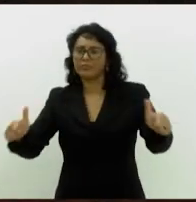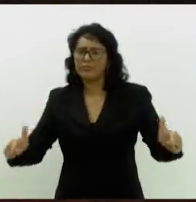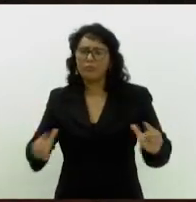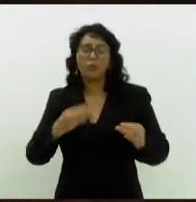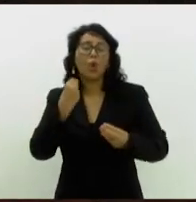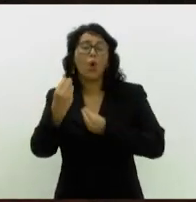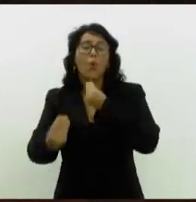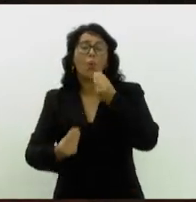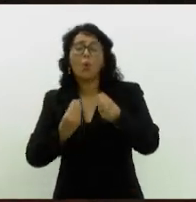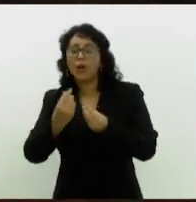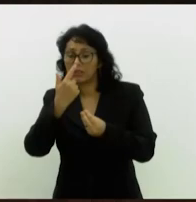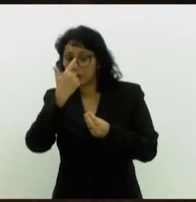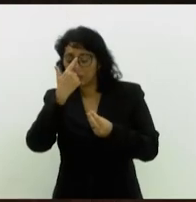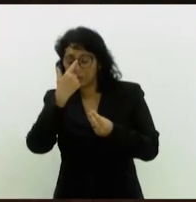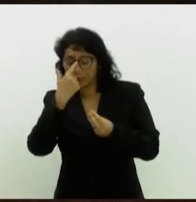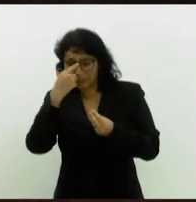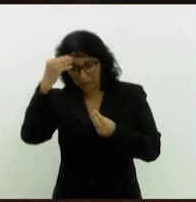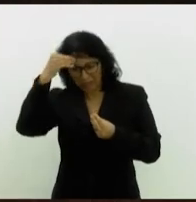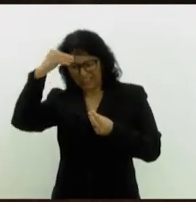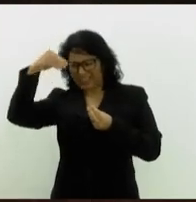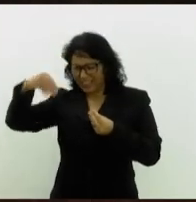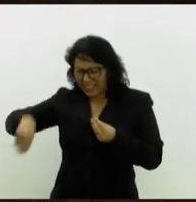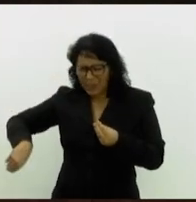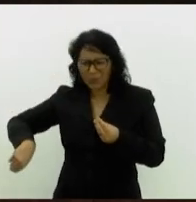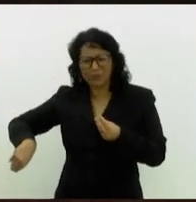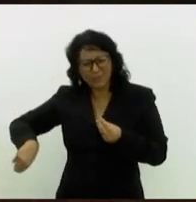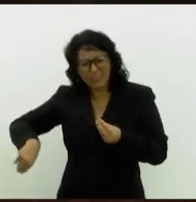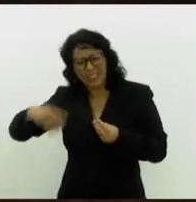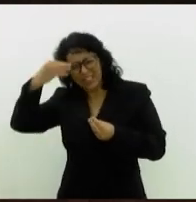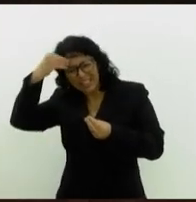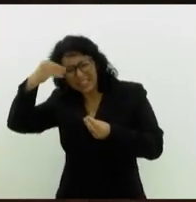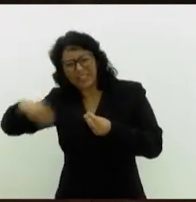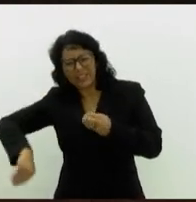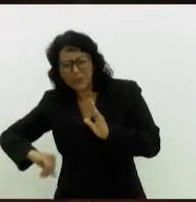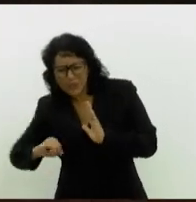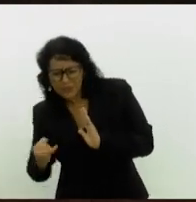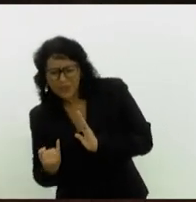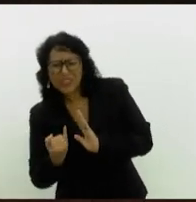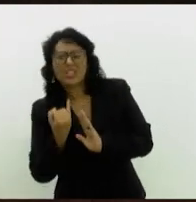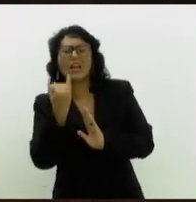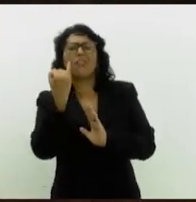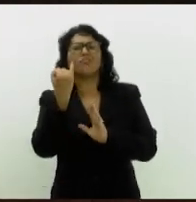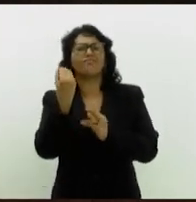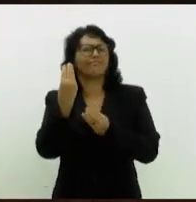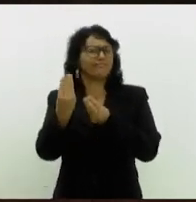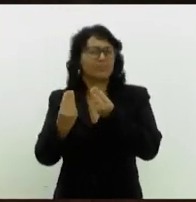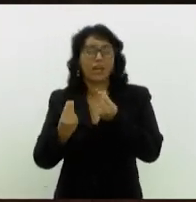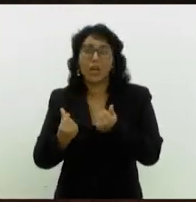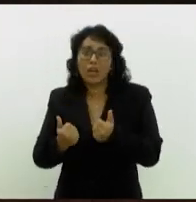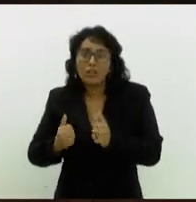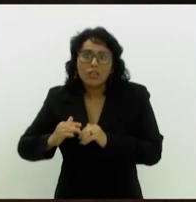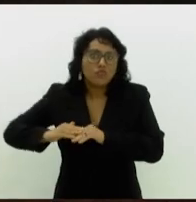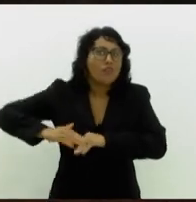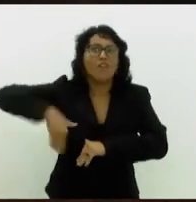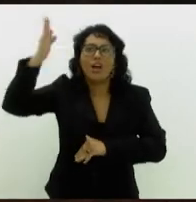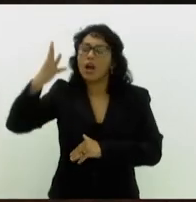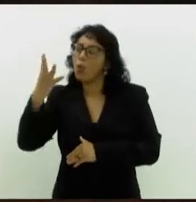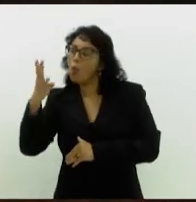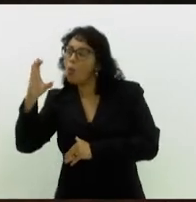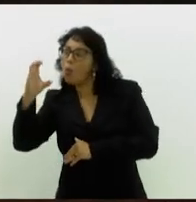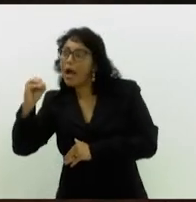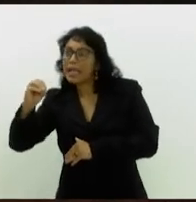renúncia fiscal que hoje já vai ao topo de 40 bilhões de reais não tem